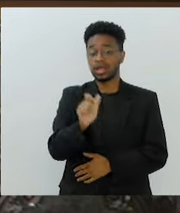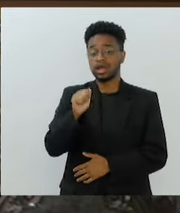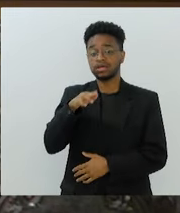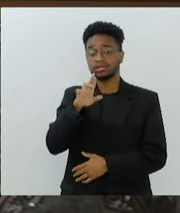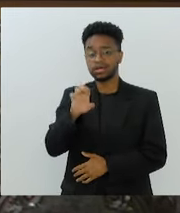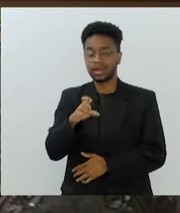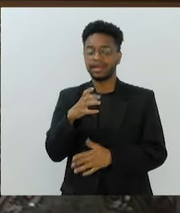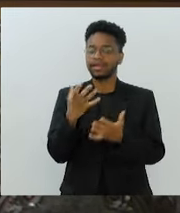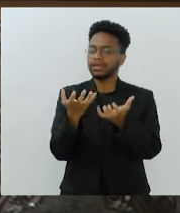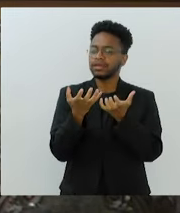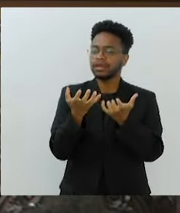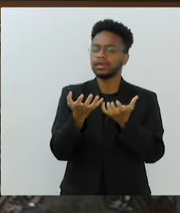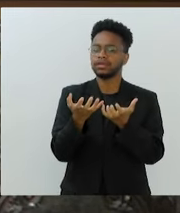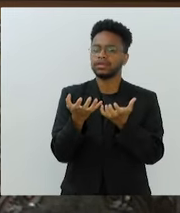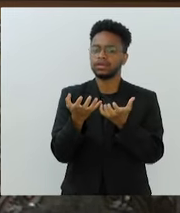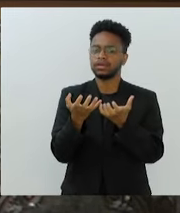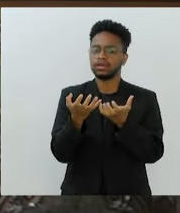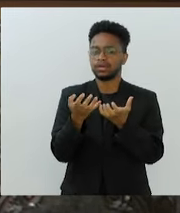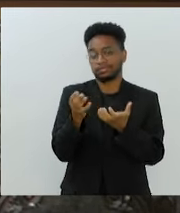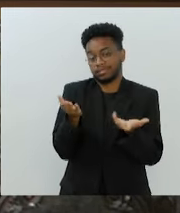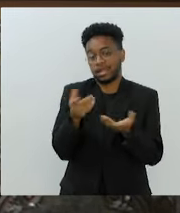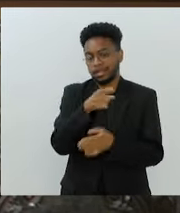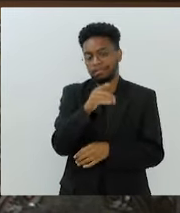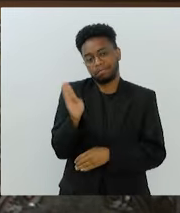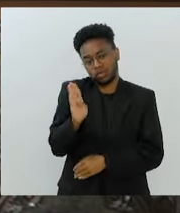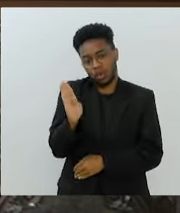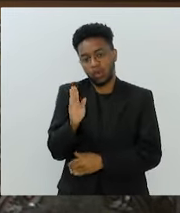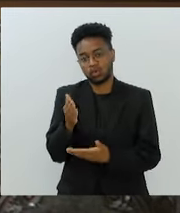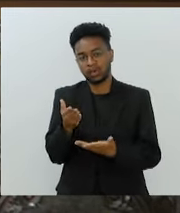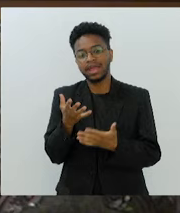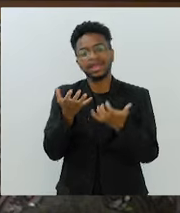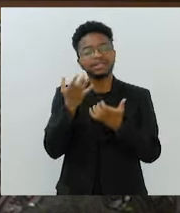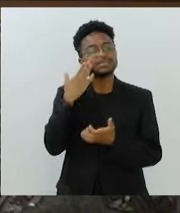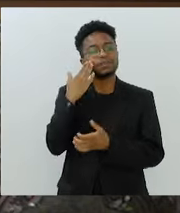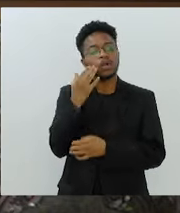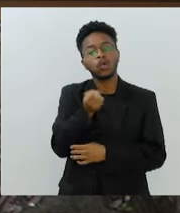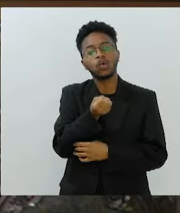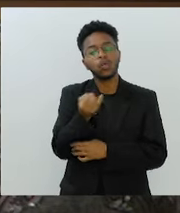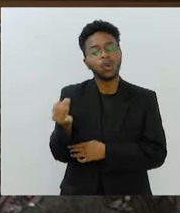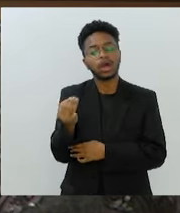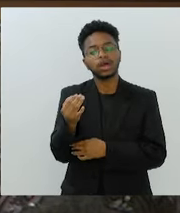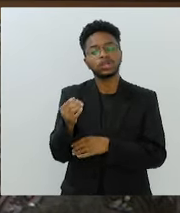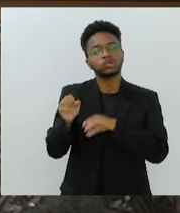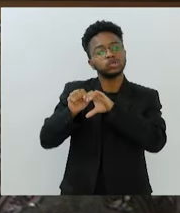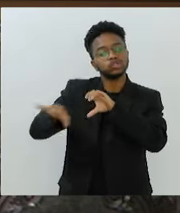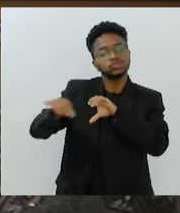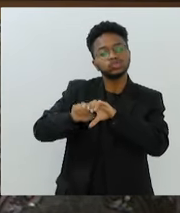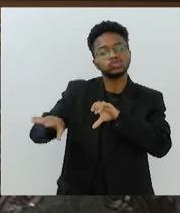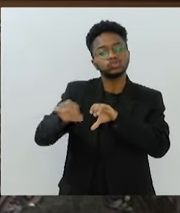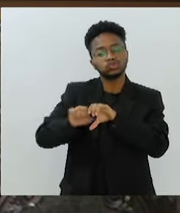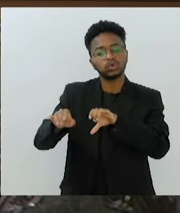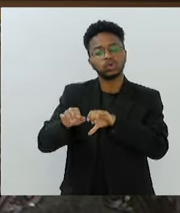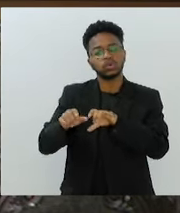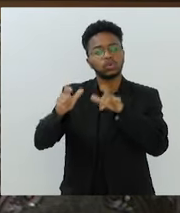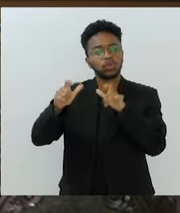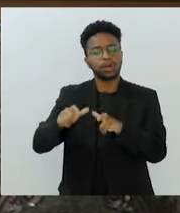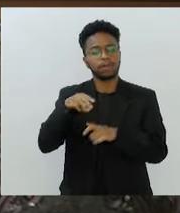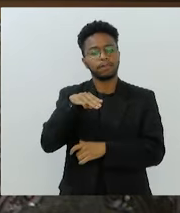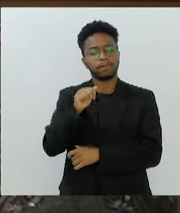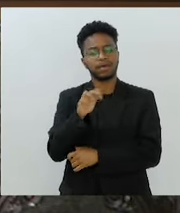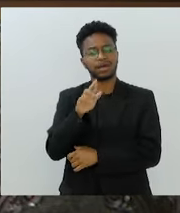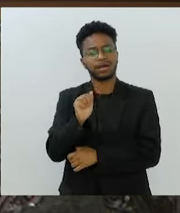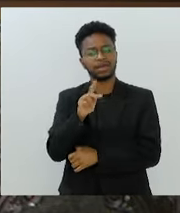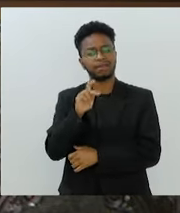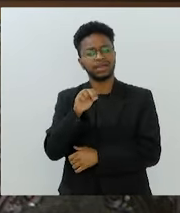queria, lá do biólogo, quantos litros de esgoto eram jogados na lagoa de Marapendi. Eu digo, pô, André,